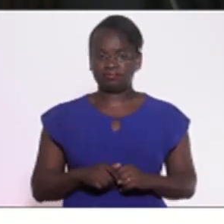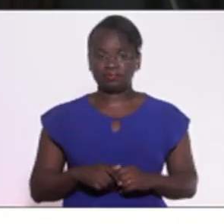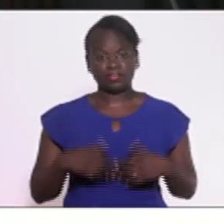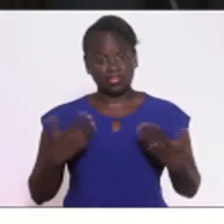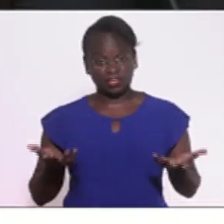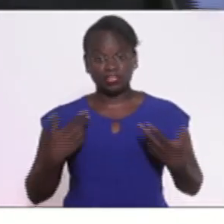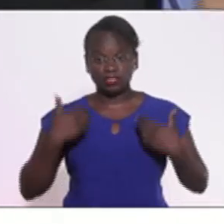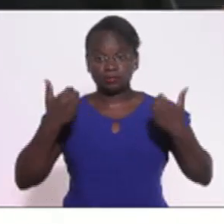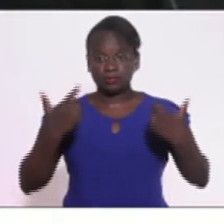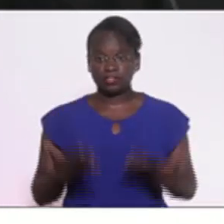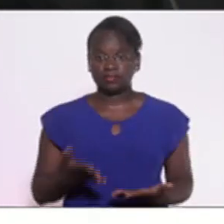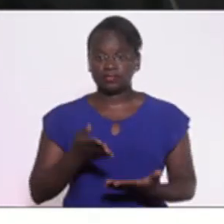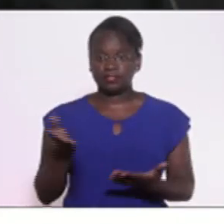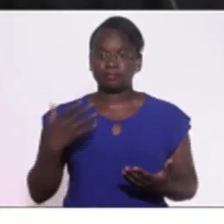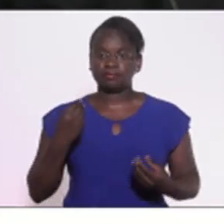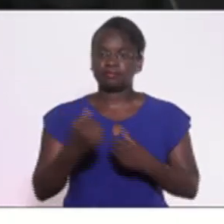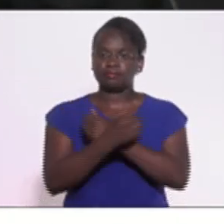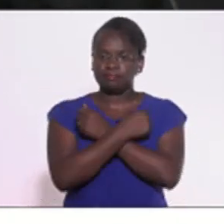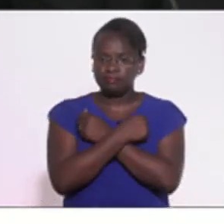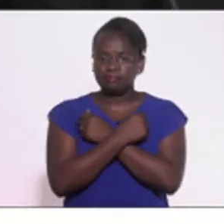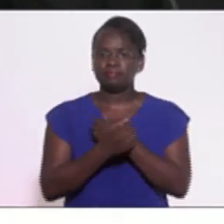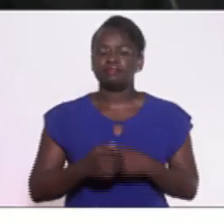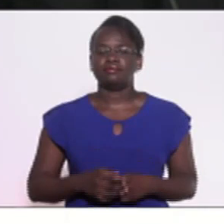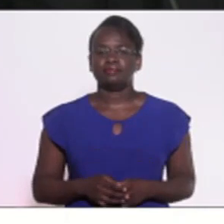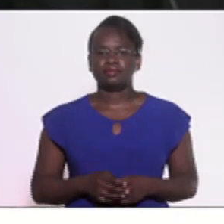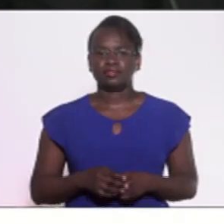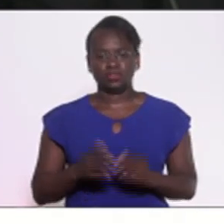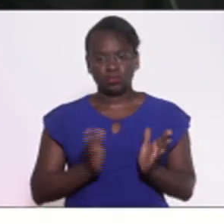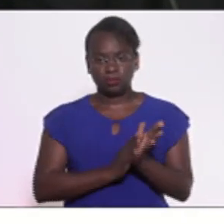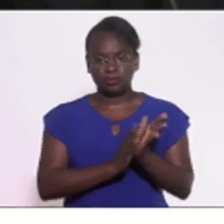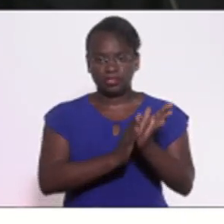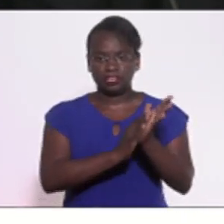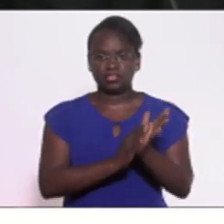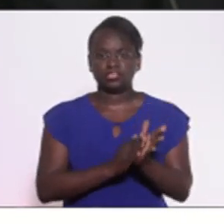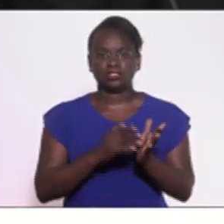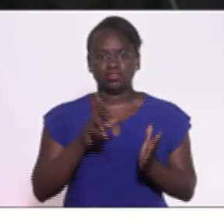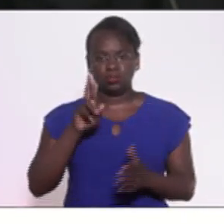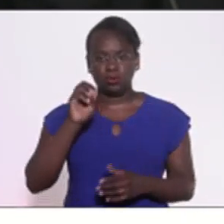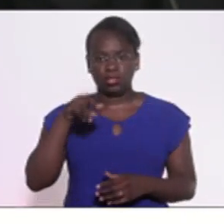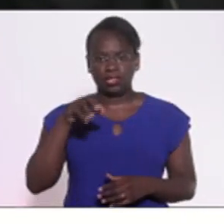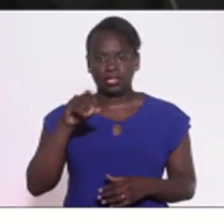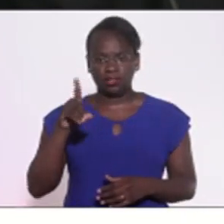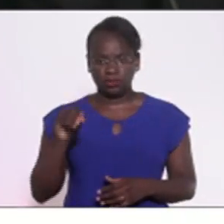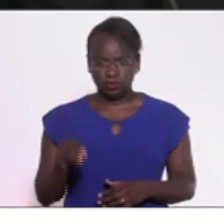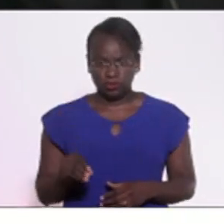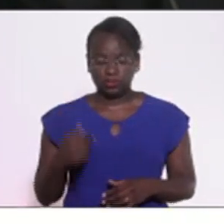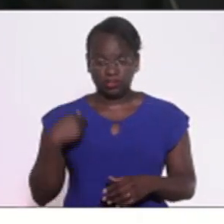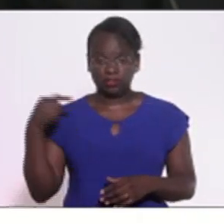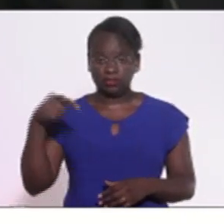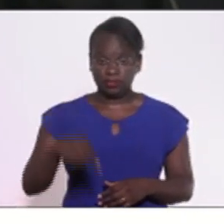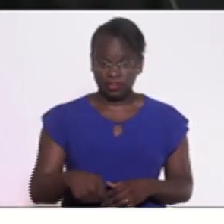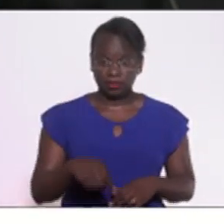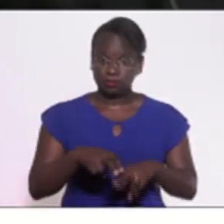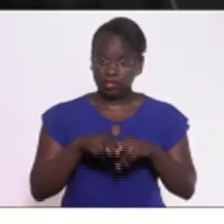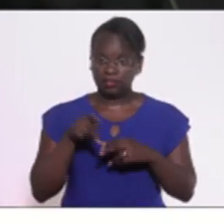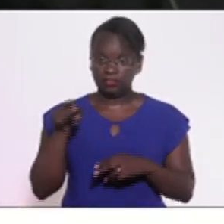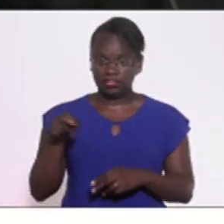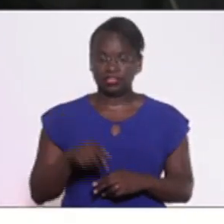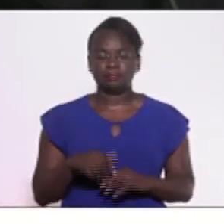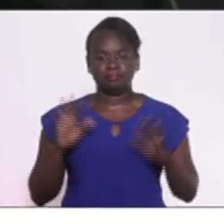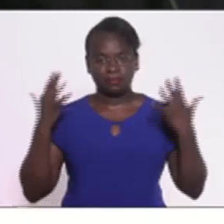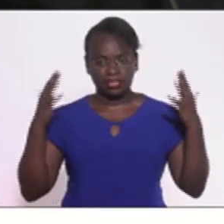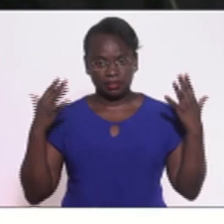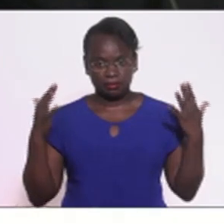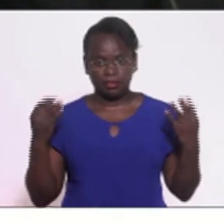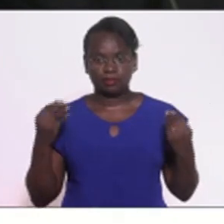queria deixar com vocês um grande abraço, essa homenagem para o Ronaldo. Vim aqui por você.